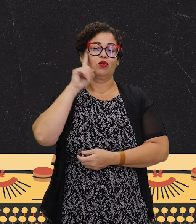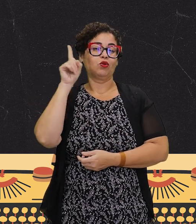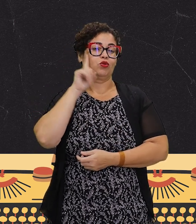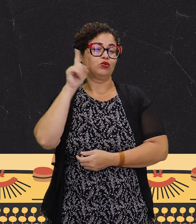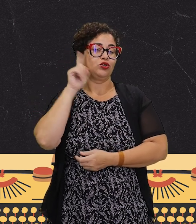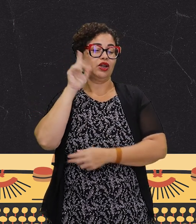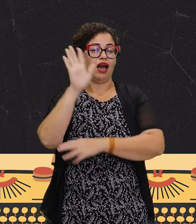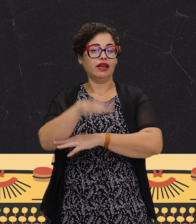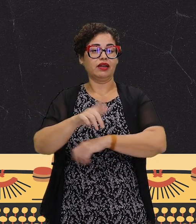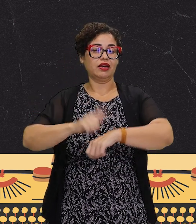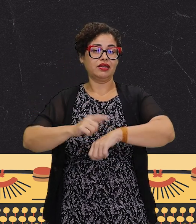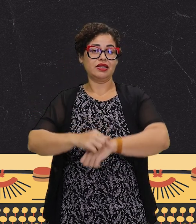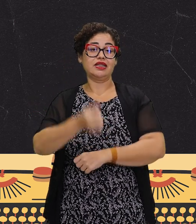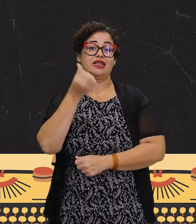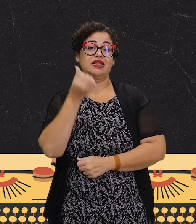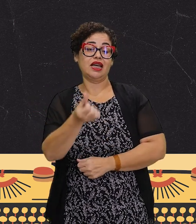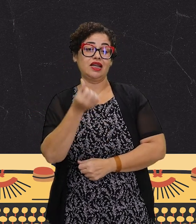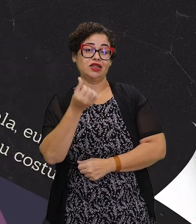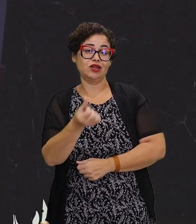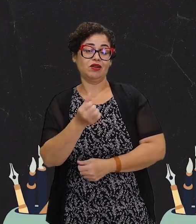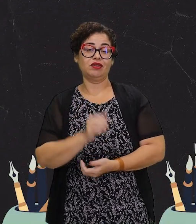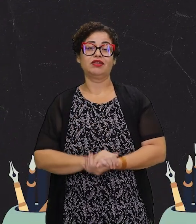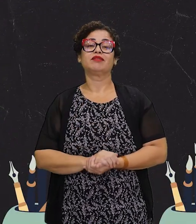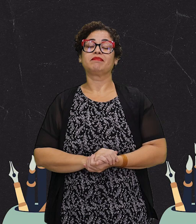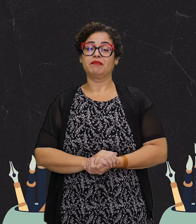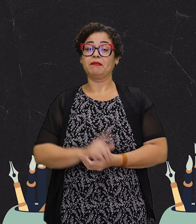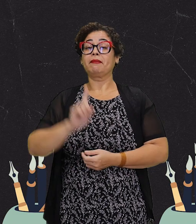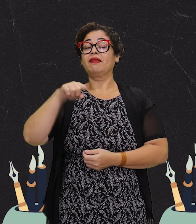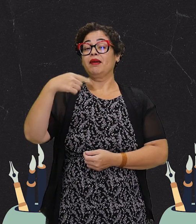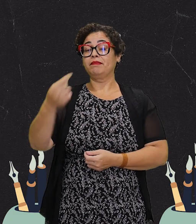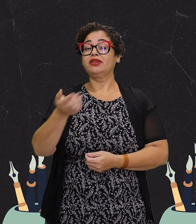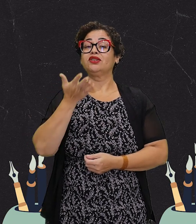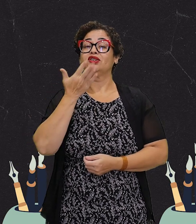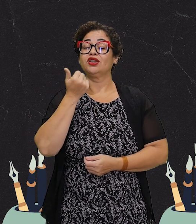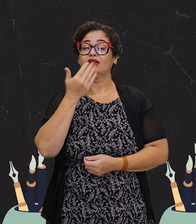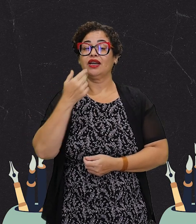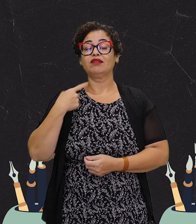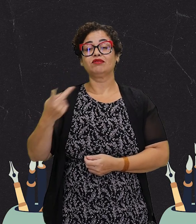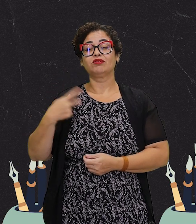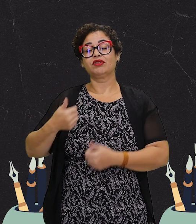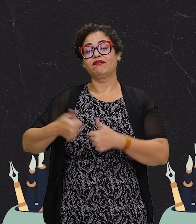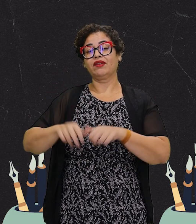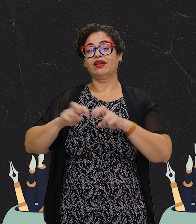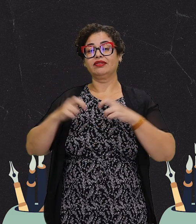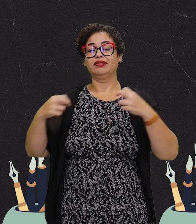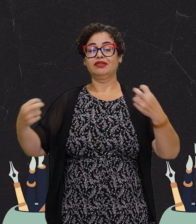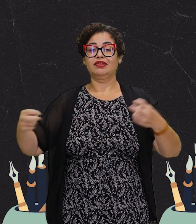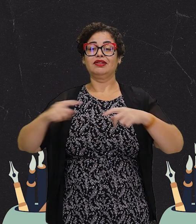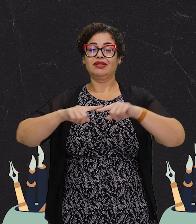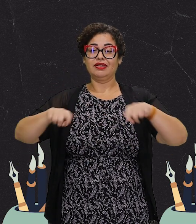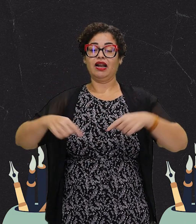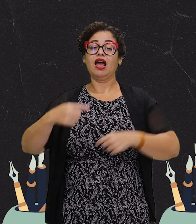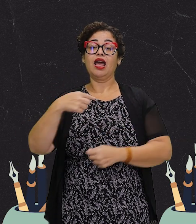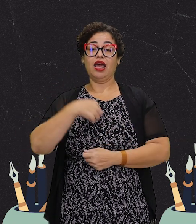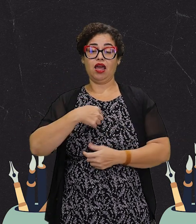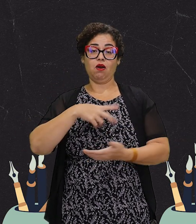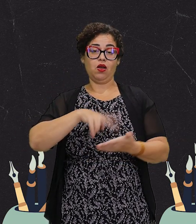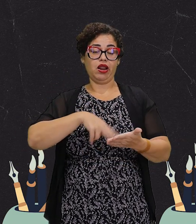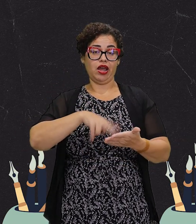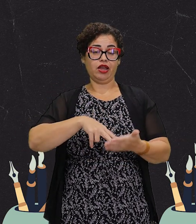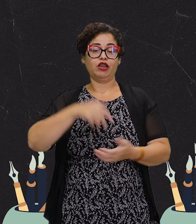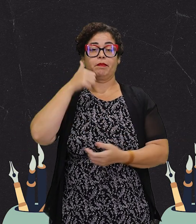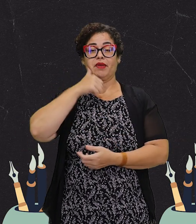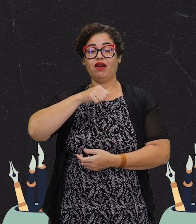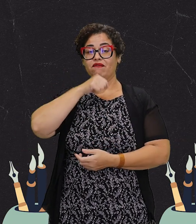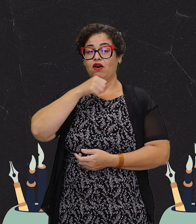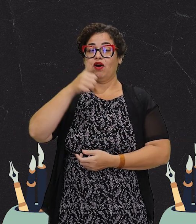todas as tardes às 6 horas. Depois do jantar, ficávamos na sala. Eu